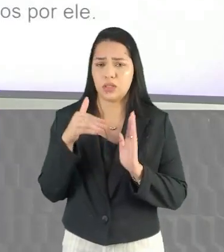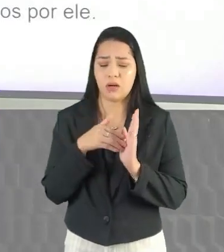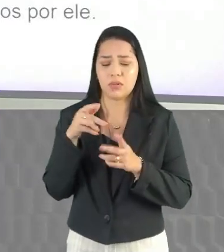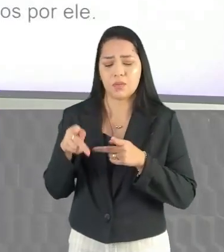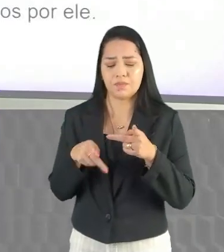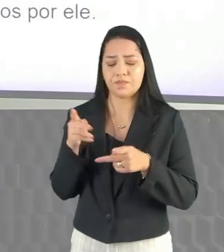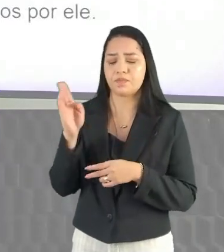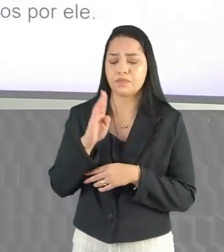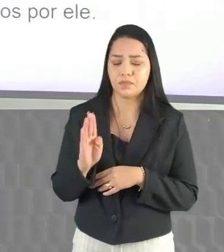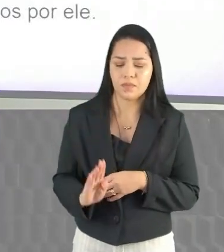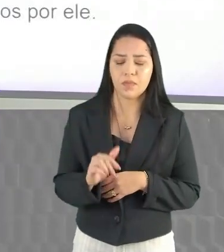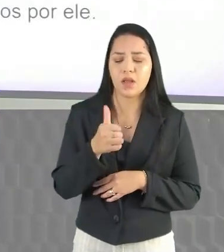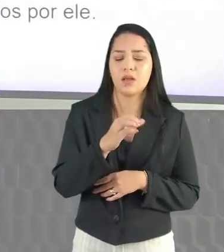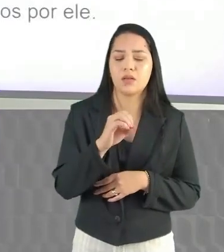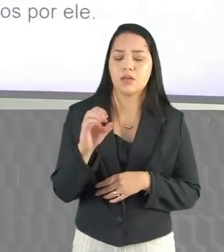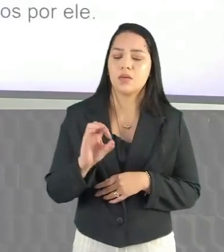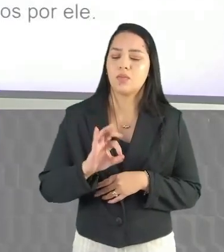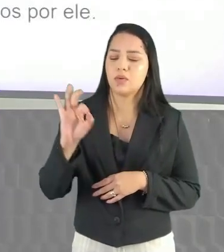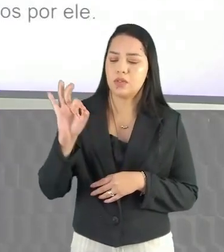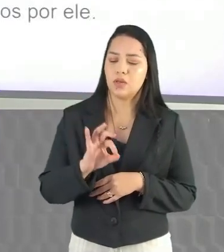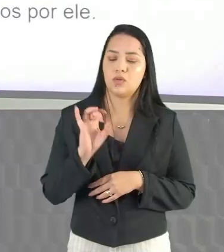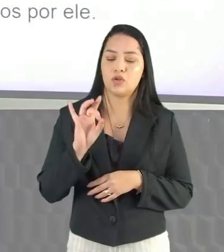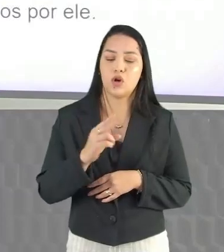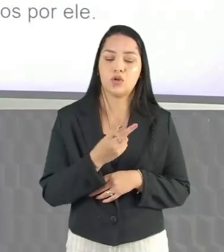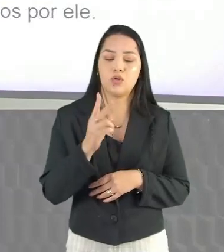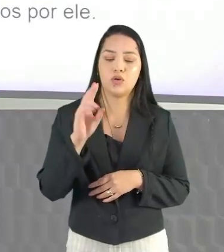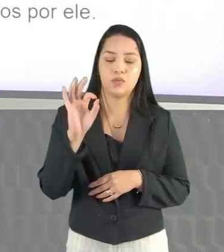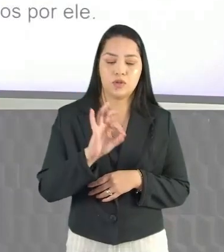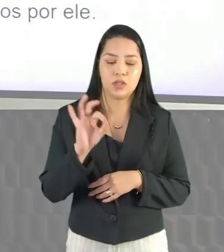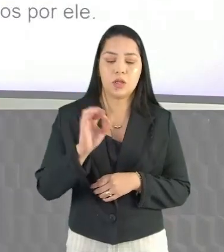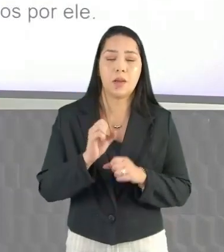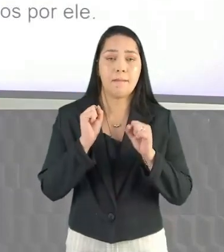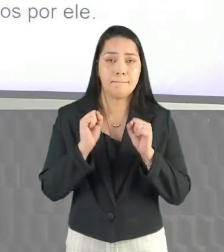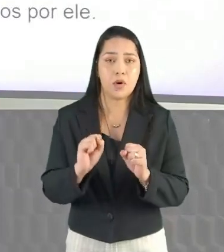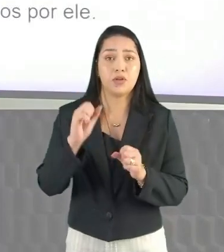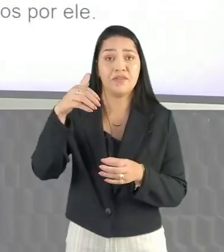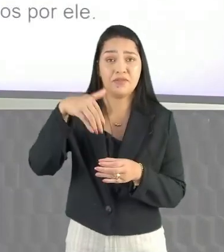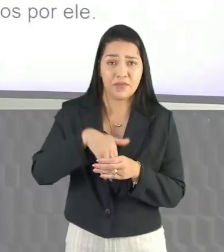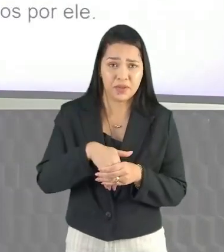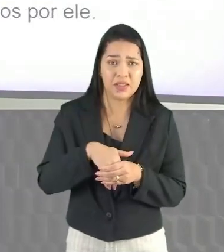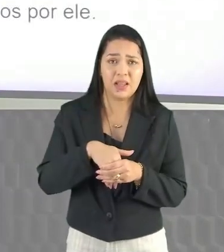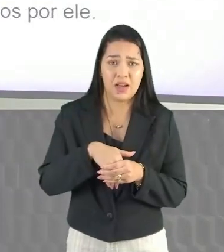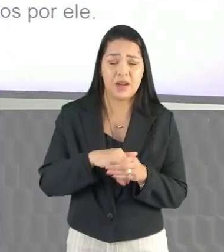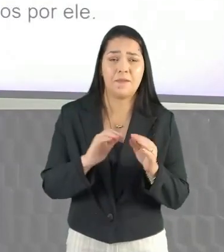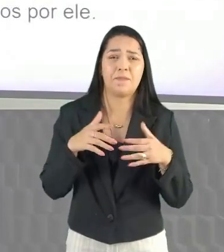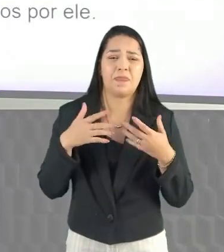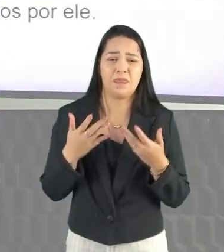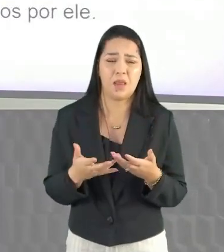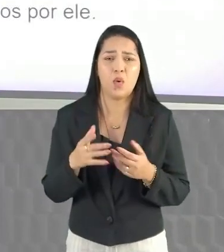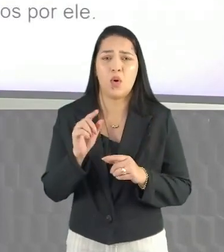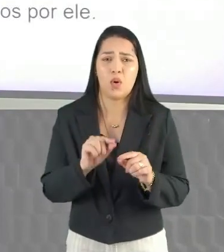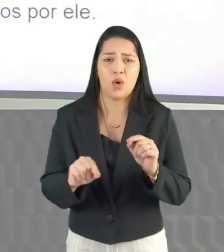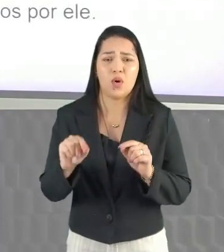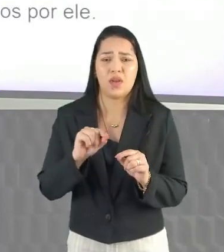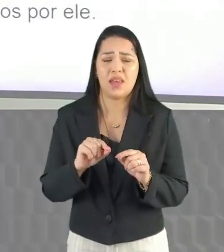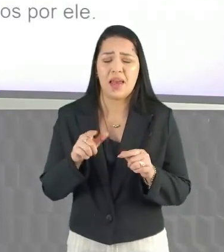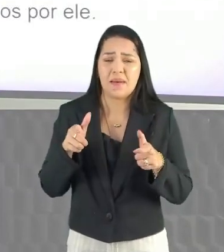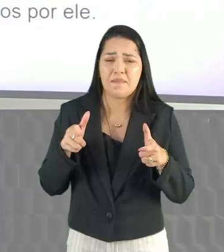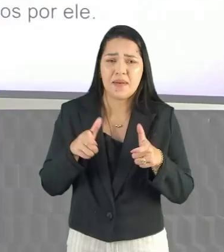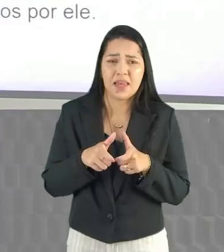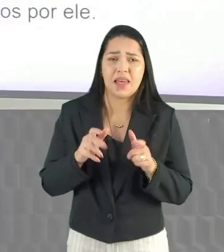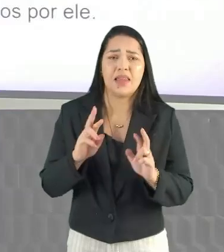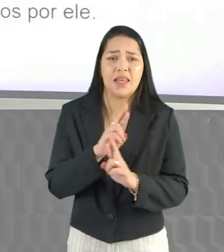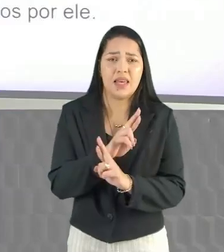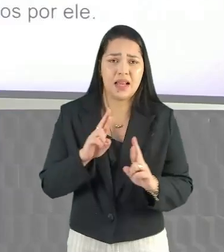população brasileira, de 100% da população brasileira, somente 2% poderiam votar. Então, era um quantitativo muito